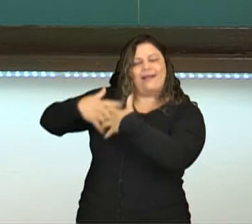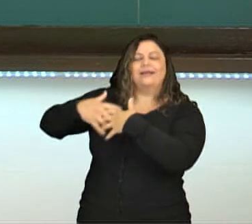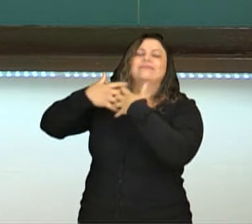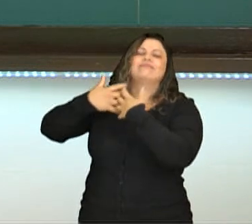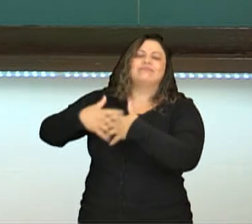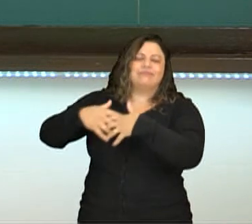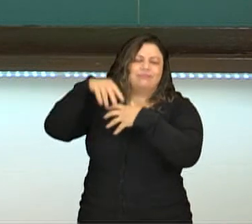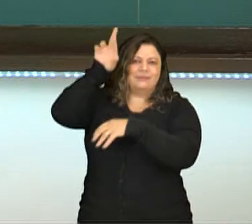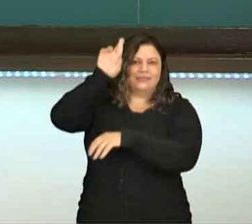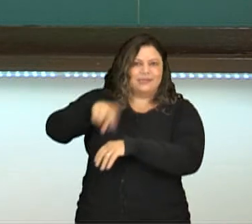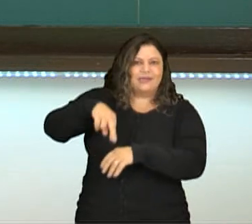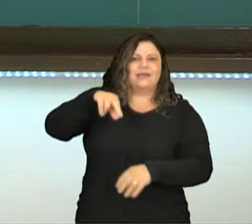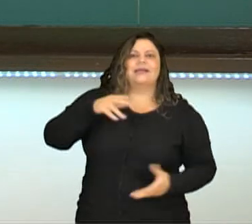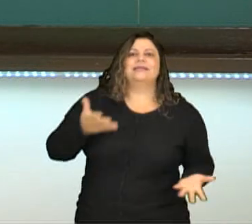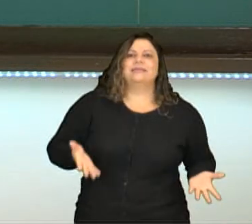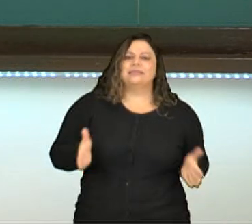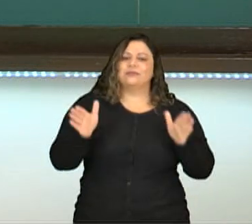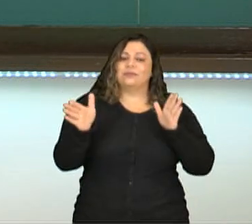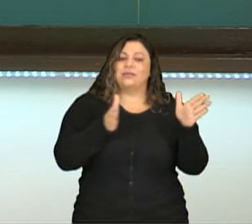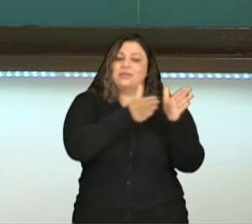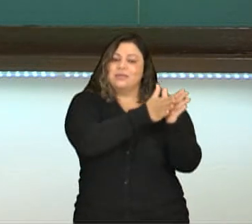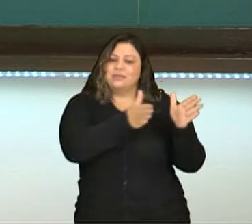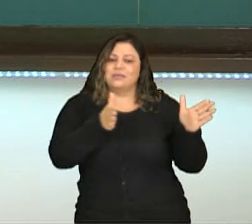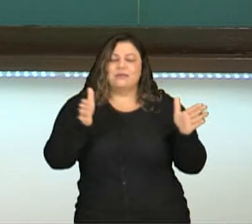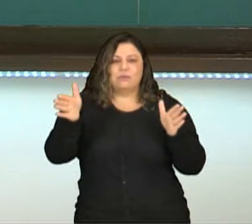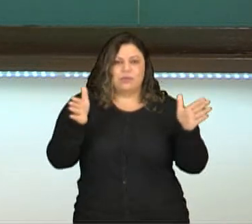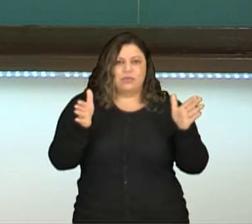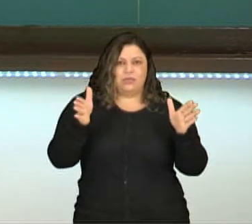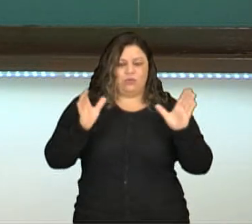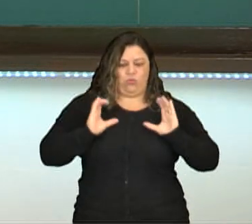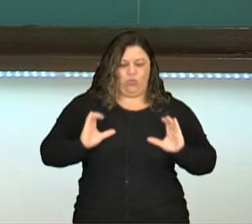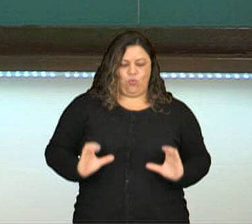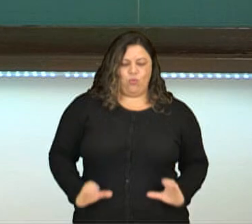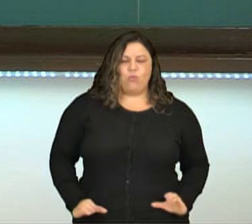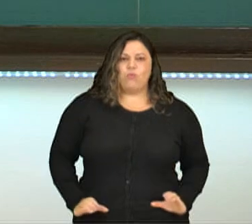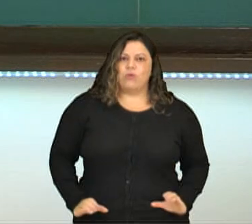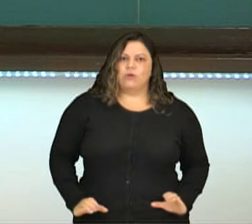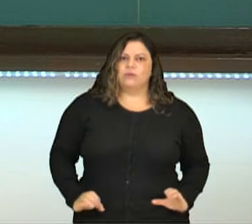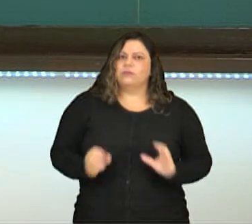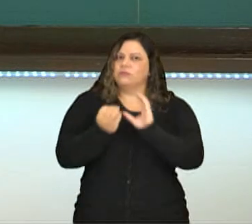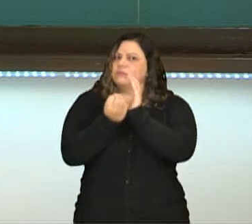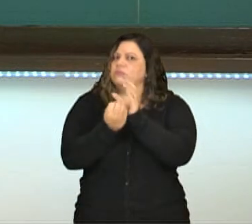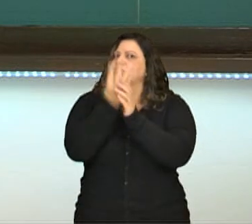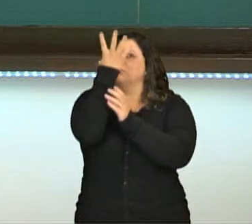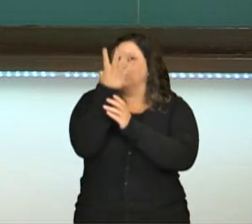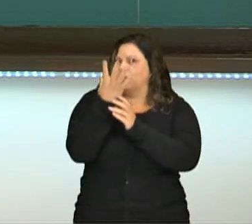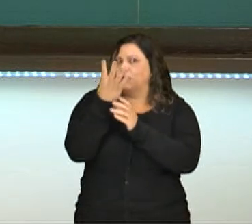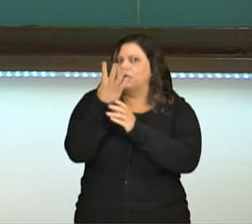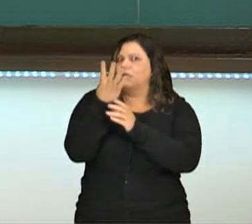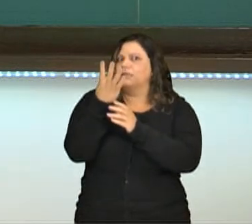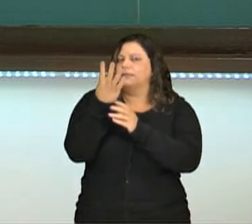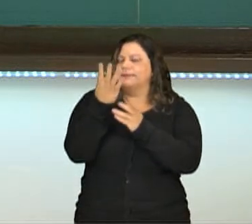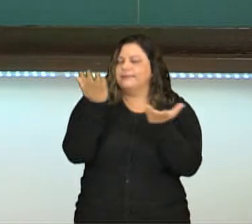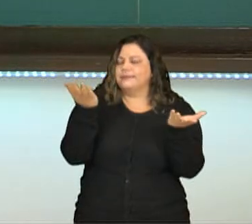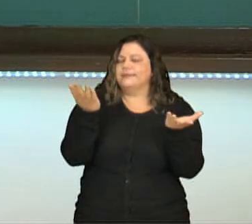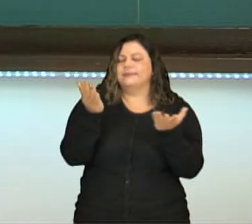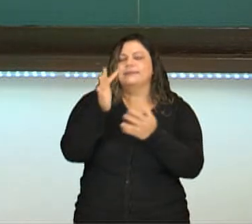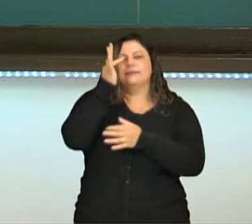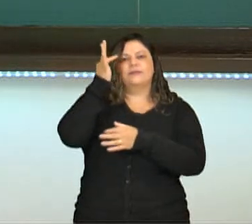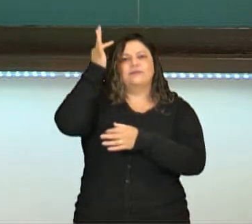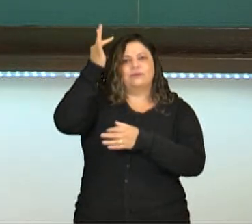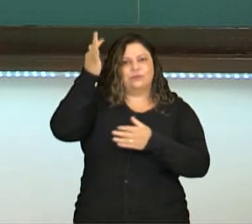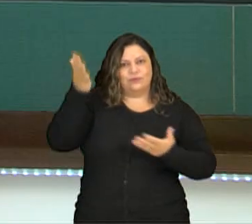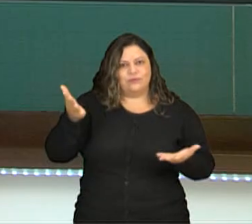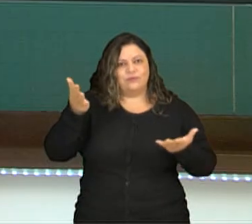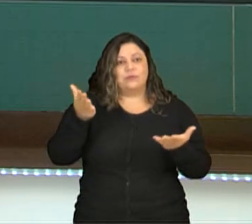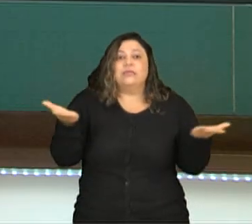necessário entender que no período escolástico esse comportamento vai aparecer de cheio na filosofia, certo? Então nós vamos